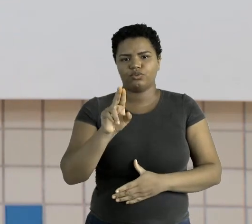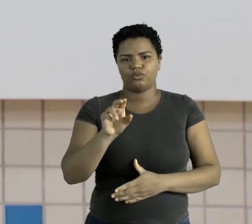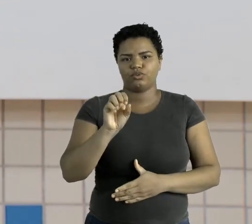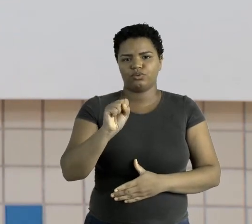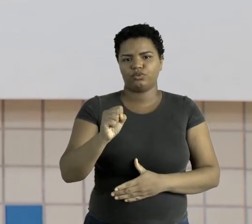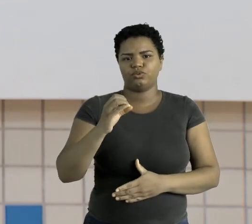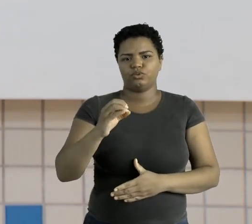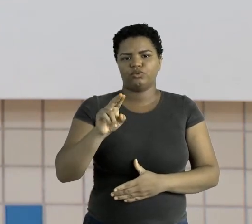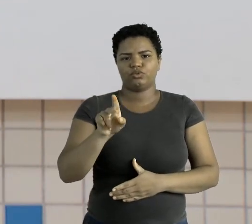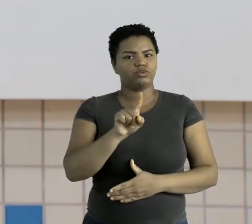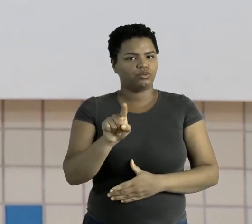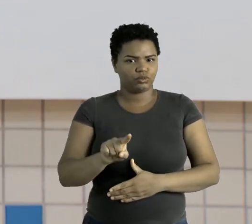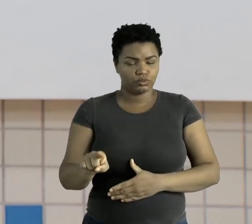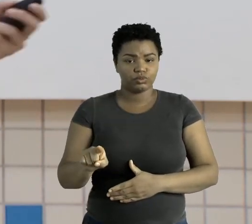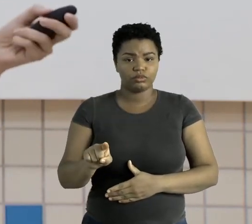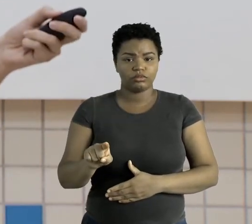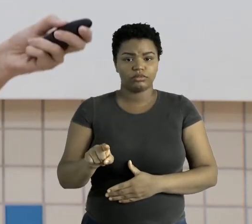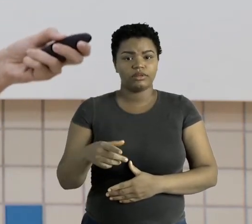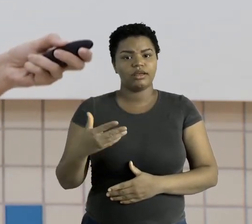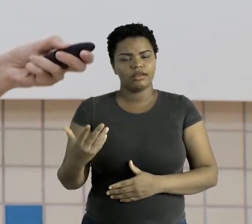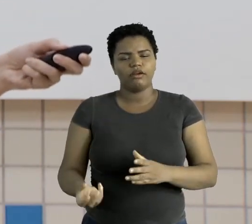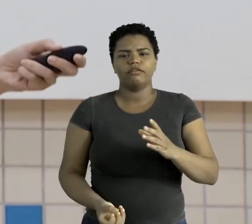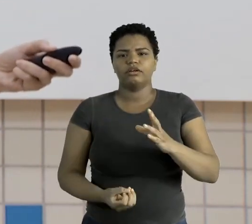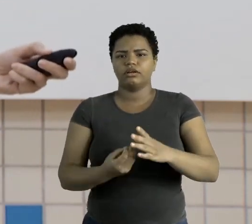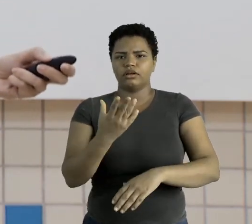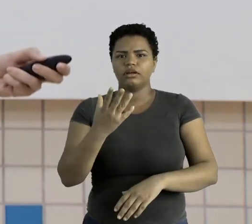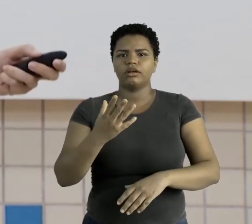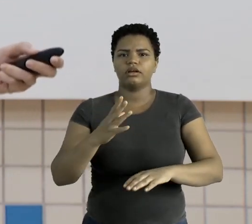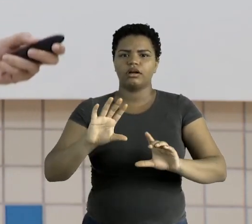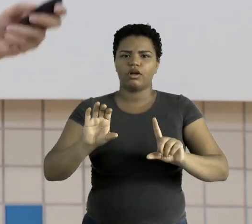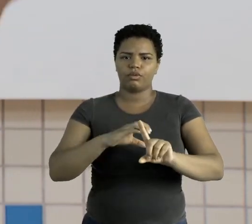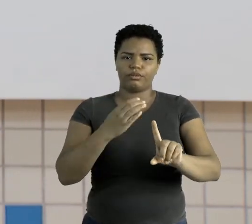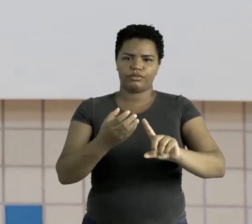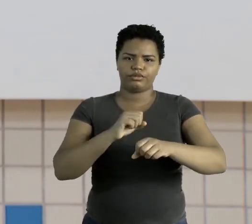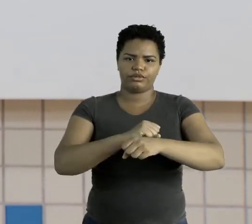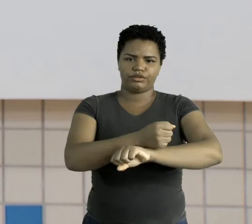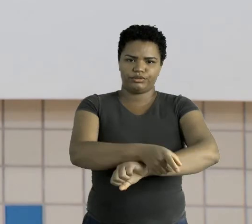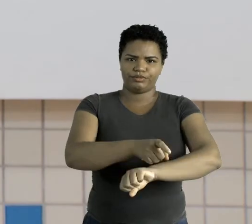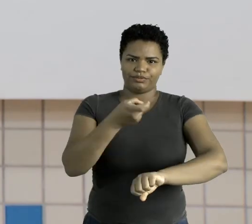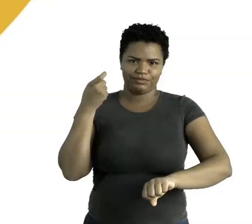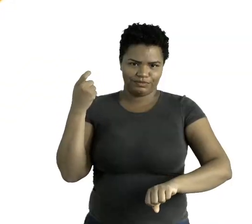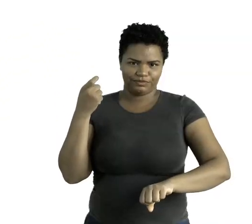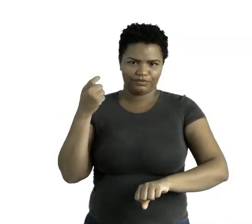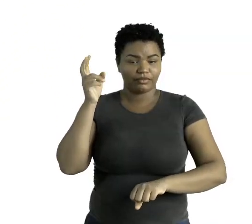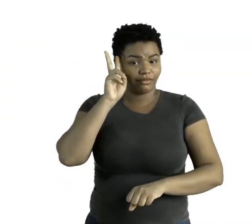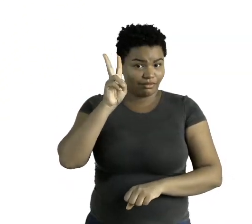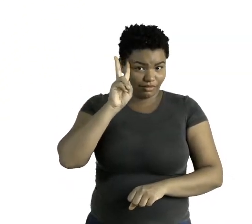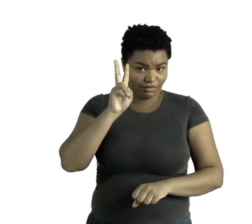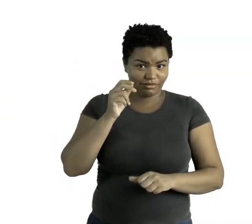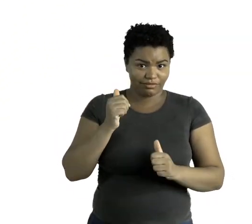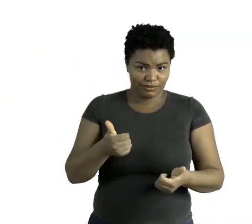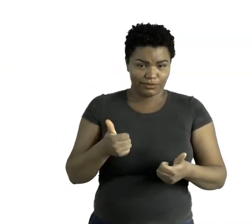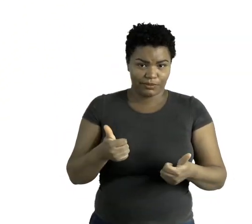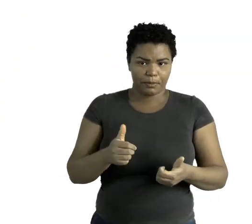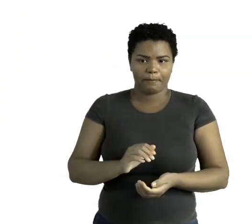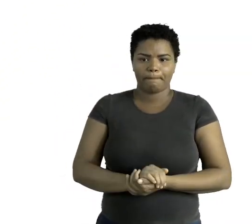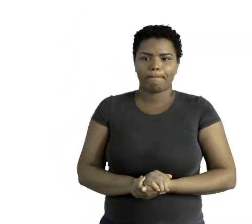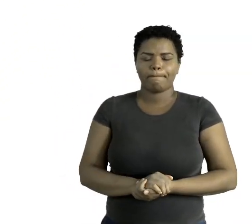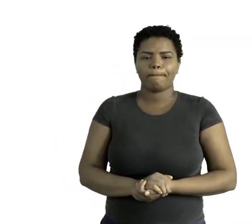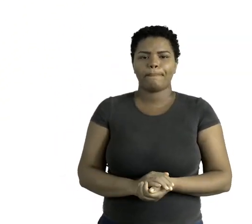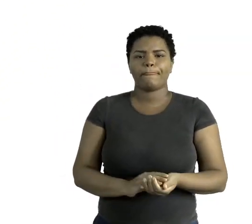assim foram surgindo a comunidade quilombola. Vamos relembrar então? A origem